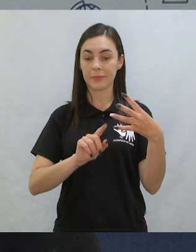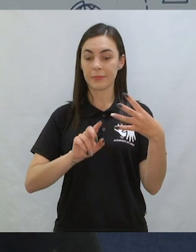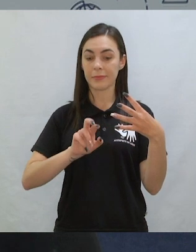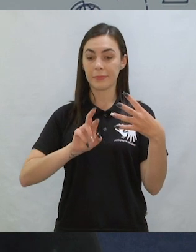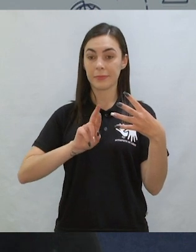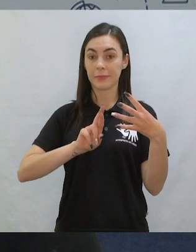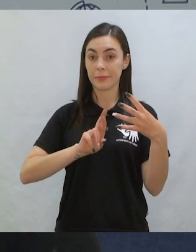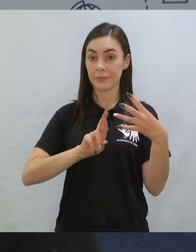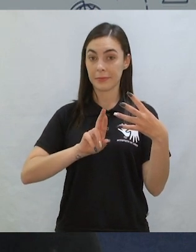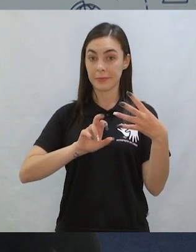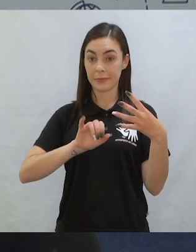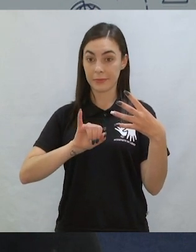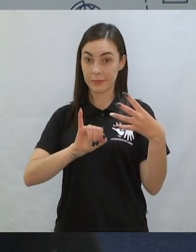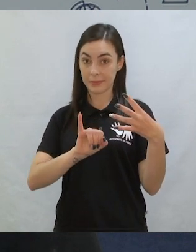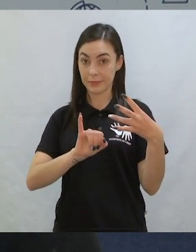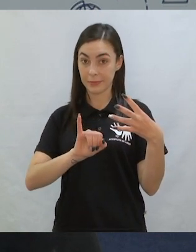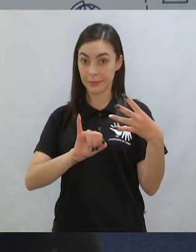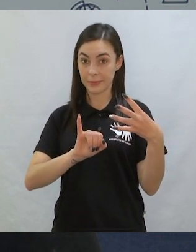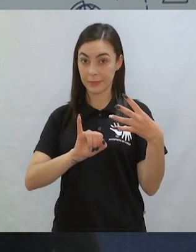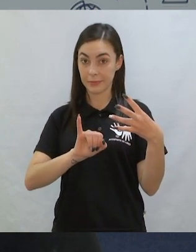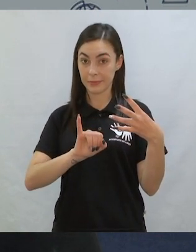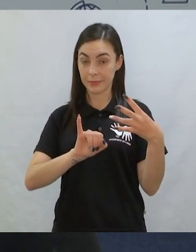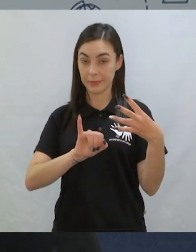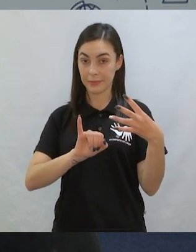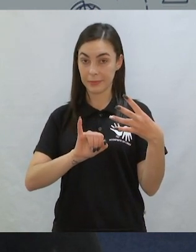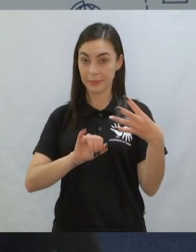Volum. Tá. Ri.